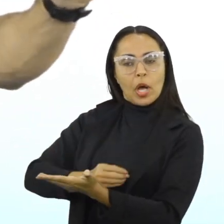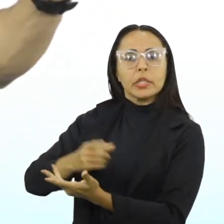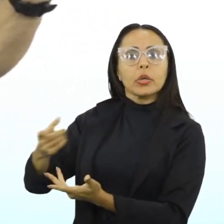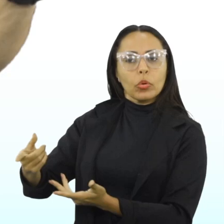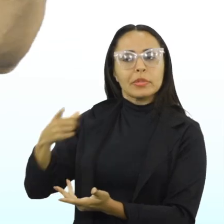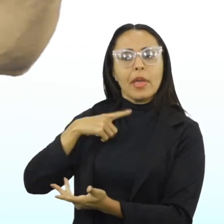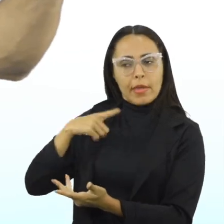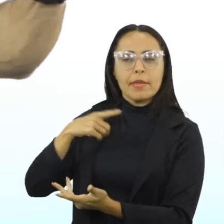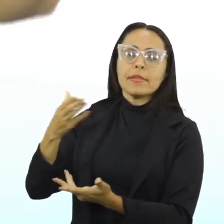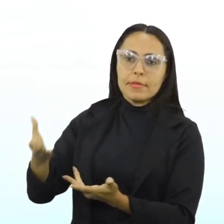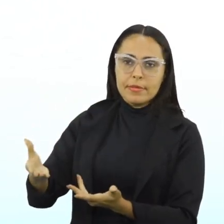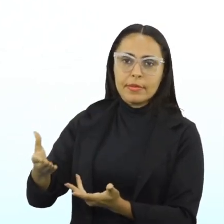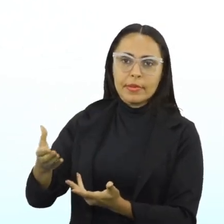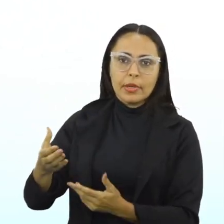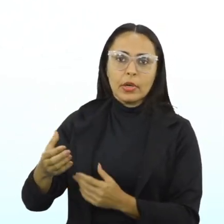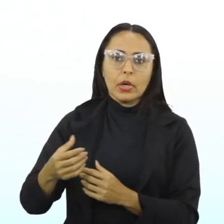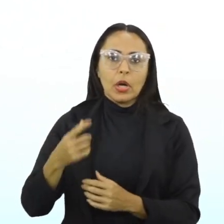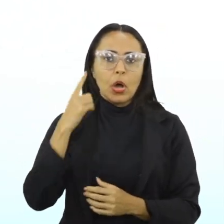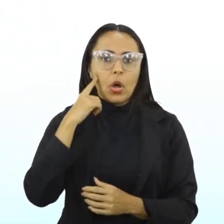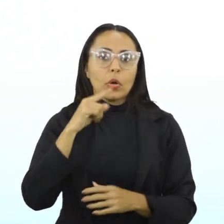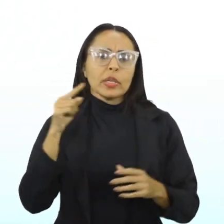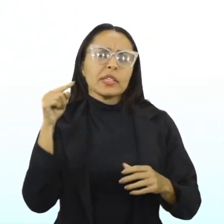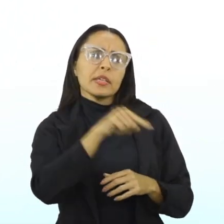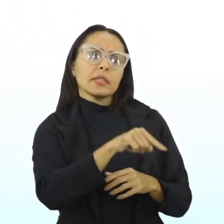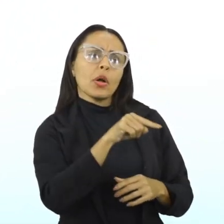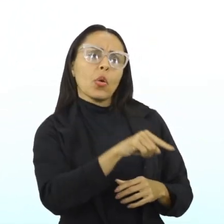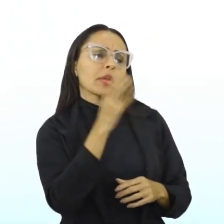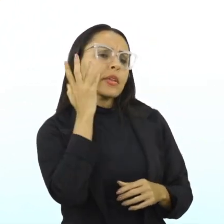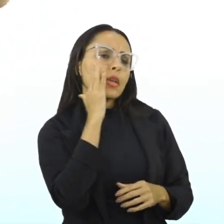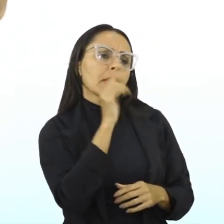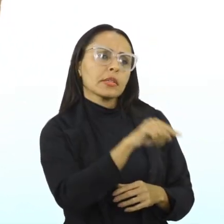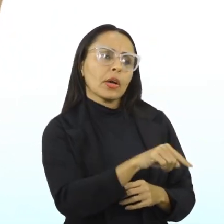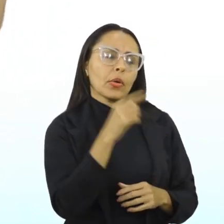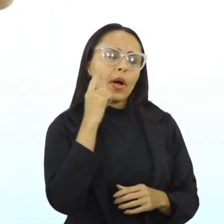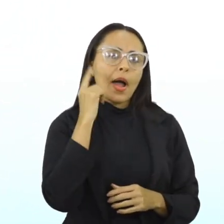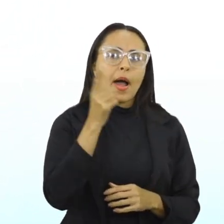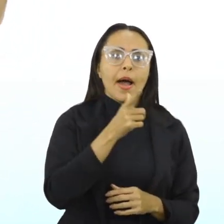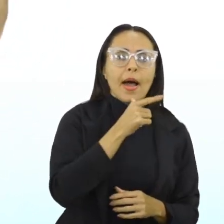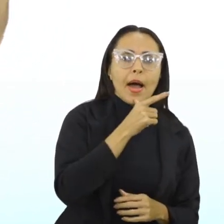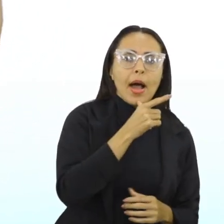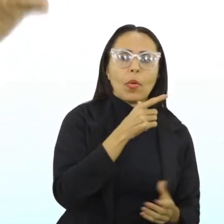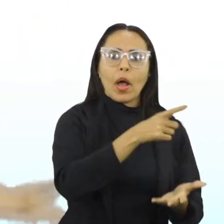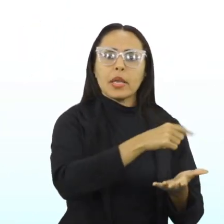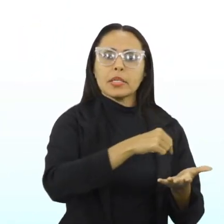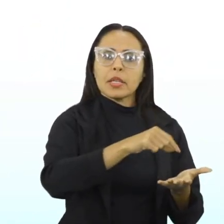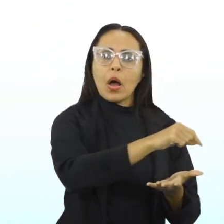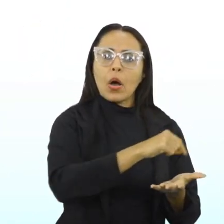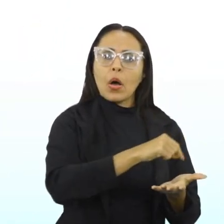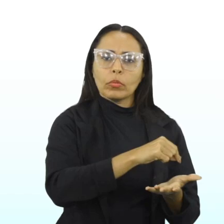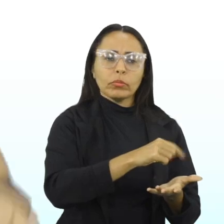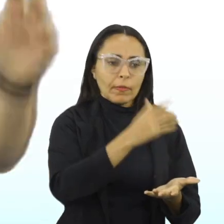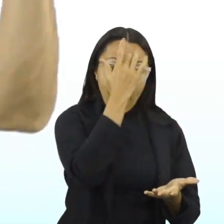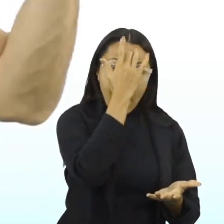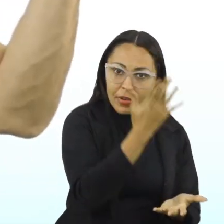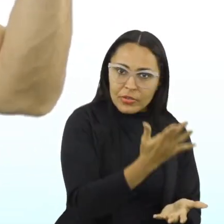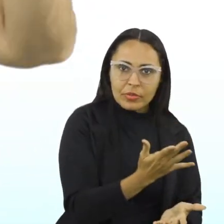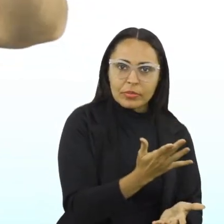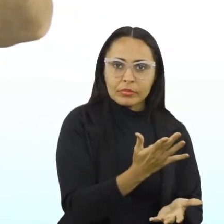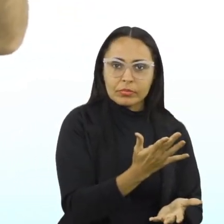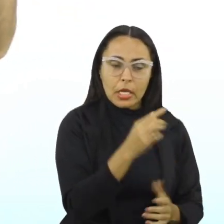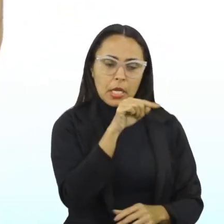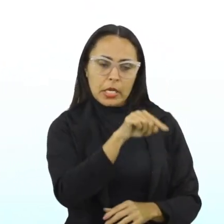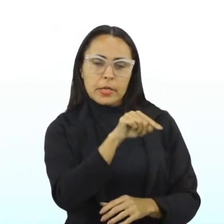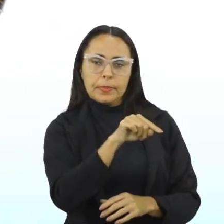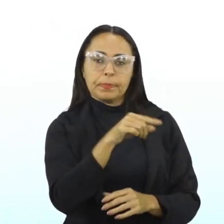orgânicos têm carbono. Quem são os inorgânicos? Olhem para mim. Água e sal. Inorgânico é fácil. Água